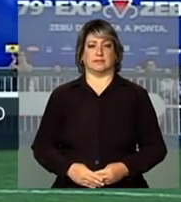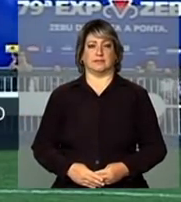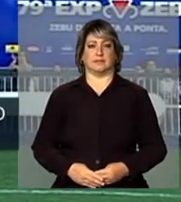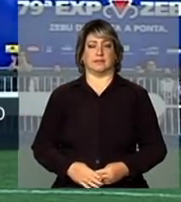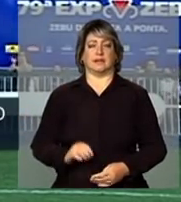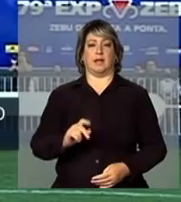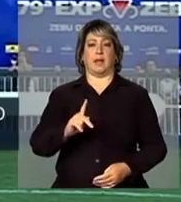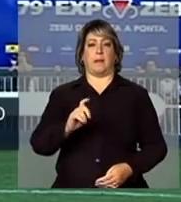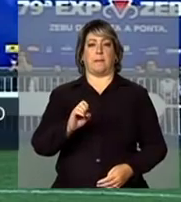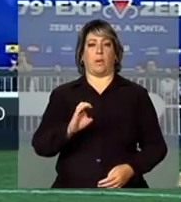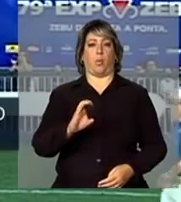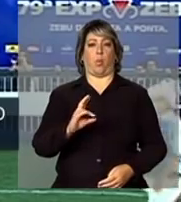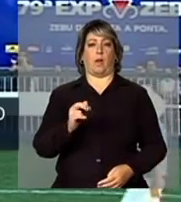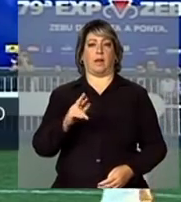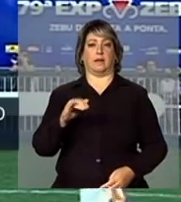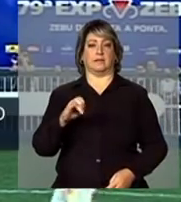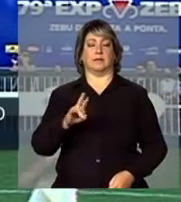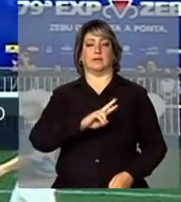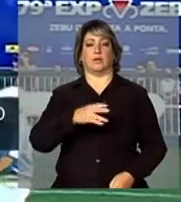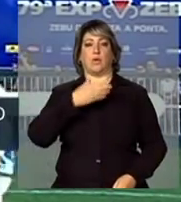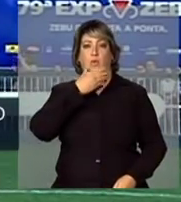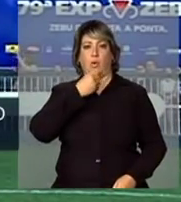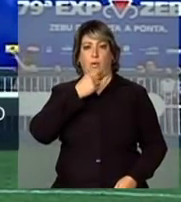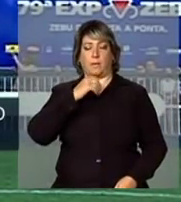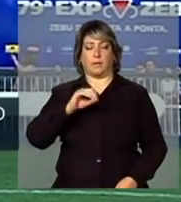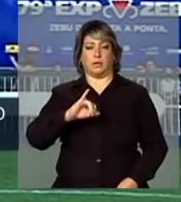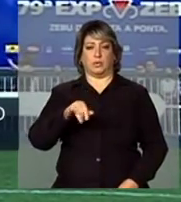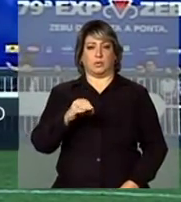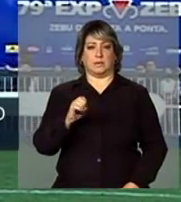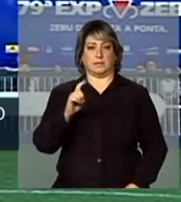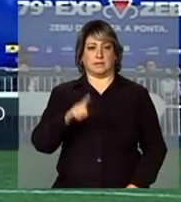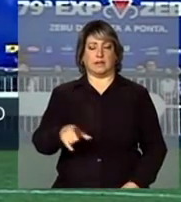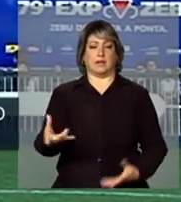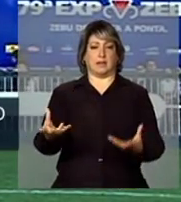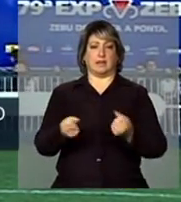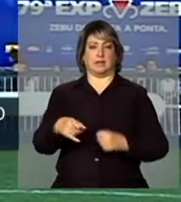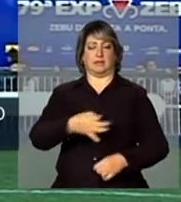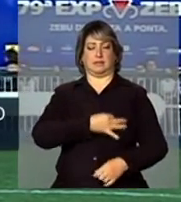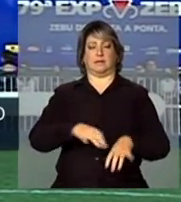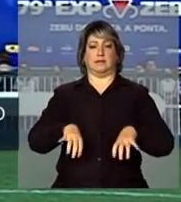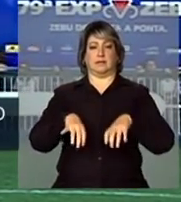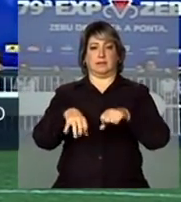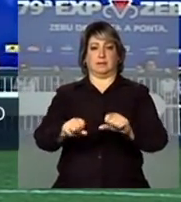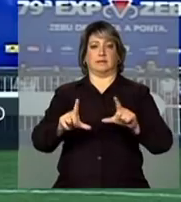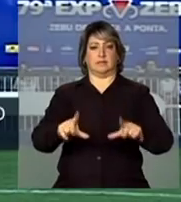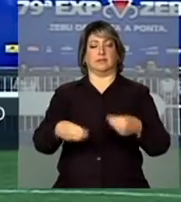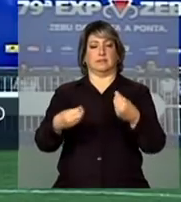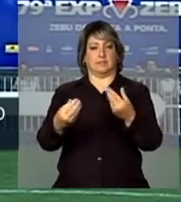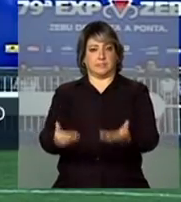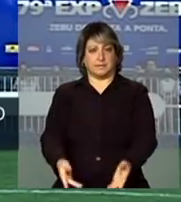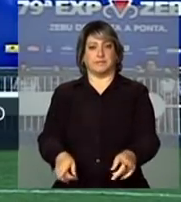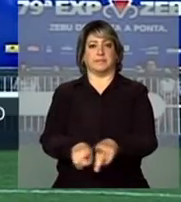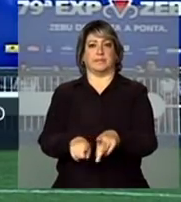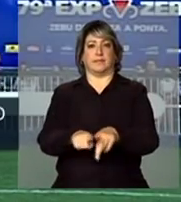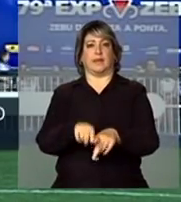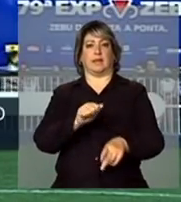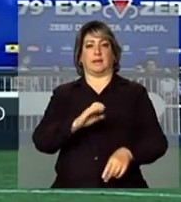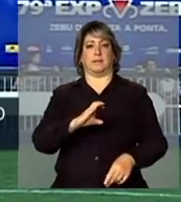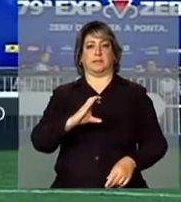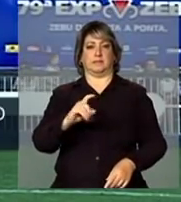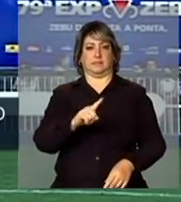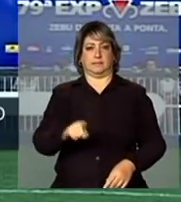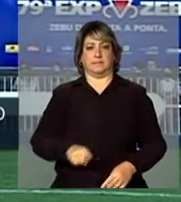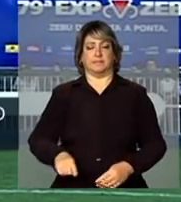o pecuarista José Humberto Vilela Martins para receber a comenda e o diploma do mérito ABCZ.